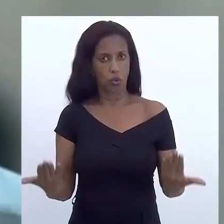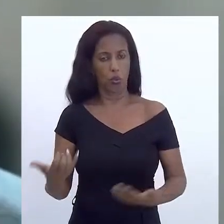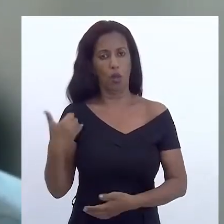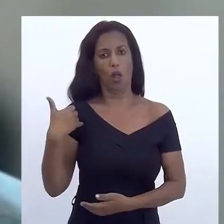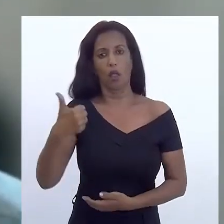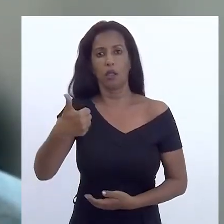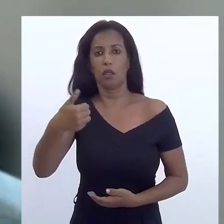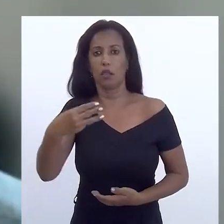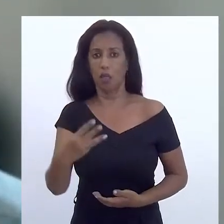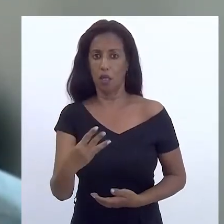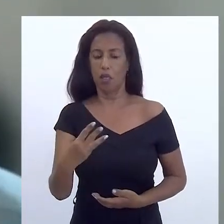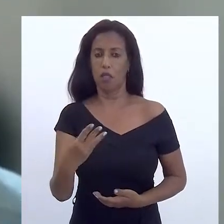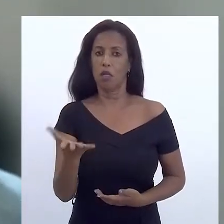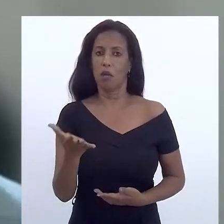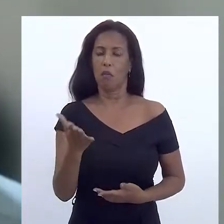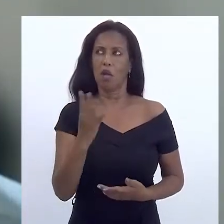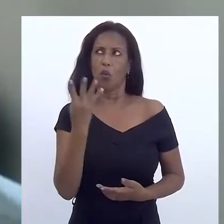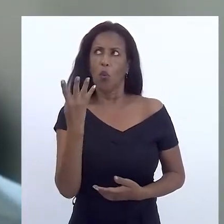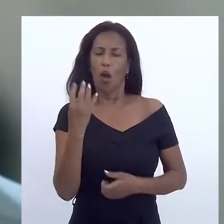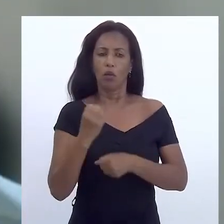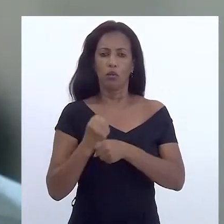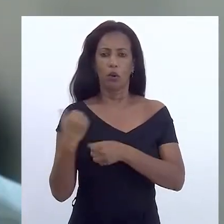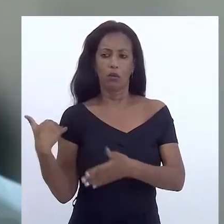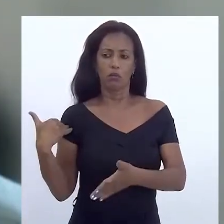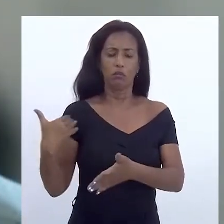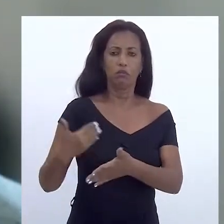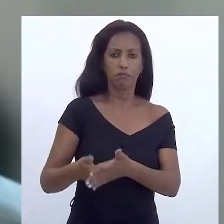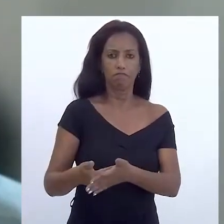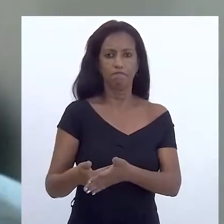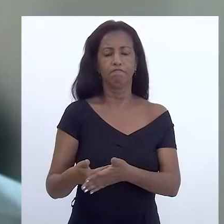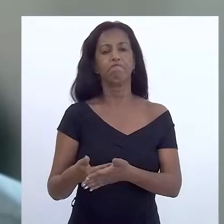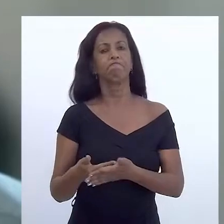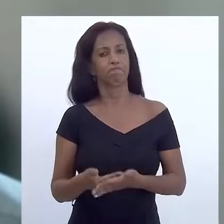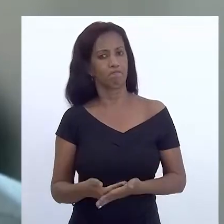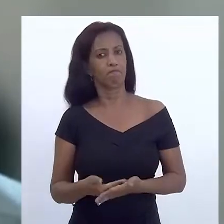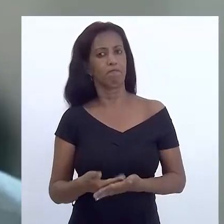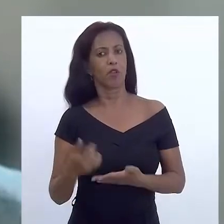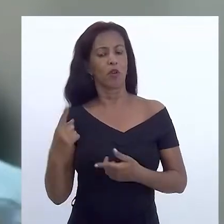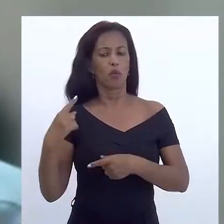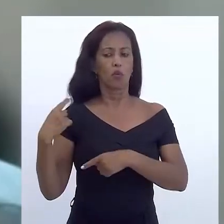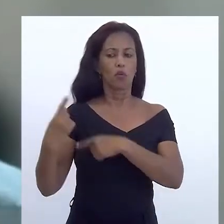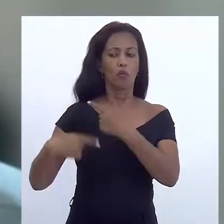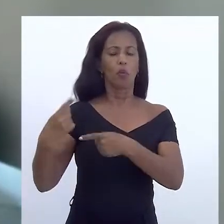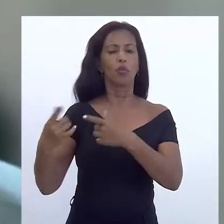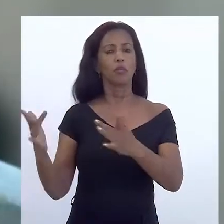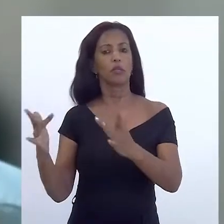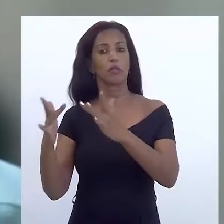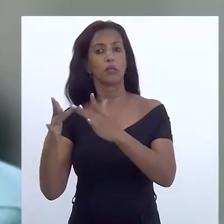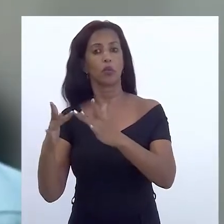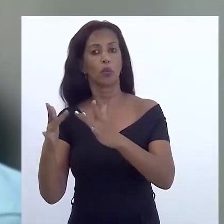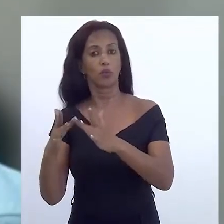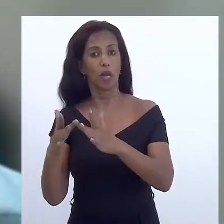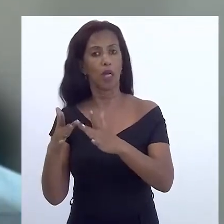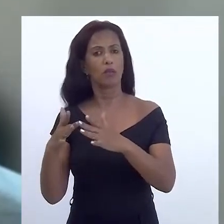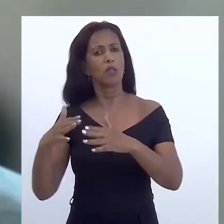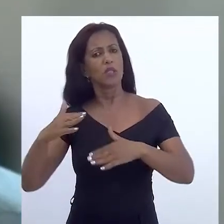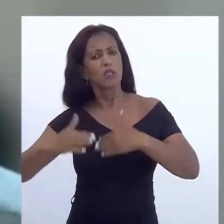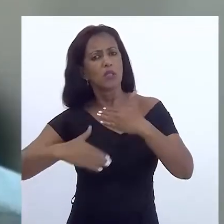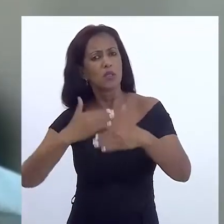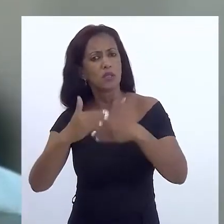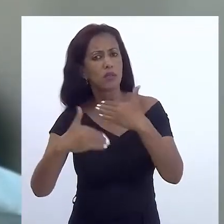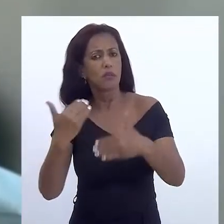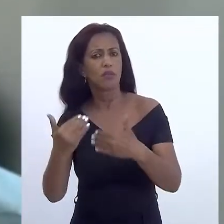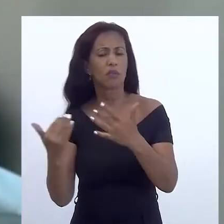hoje com 13 anos de idade, nos últimos 4 anos para cá, retomando esse contato e até desenvolvendo isso